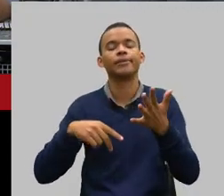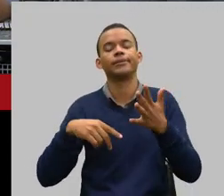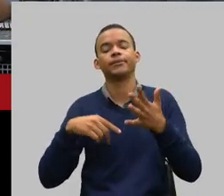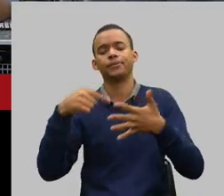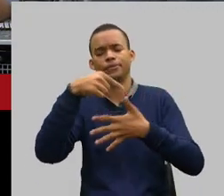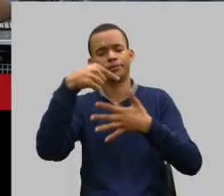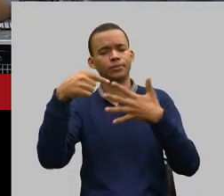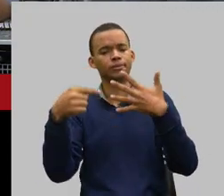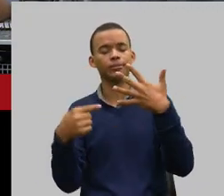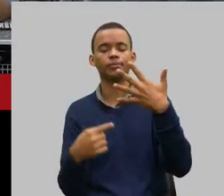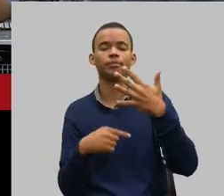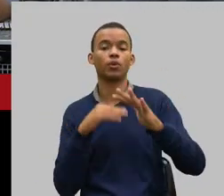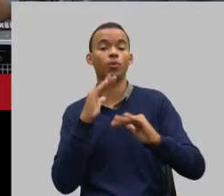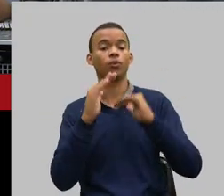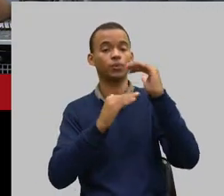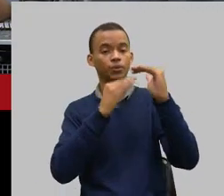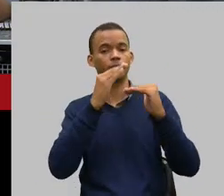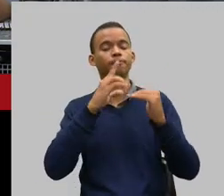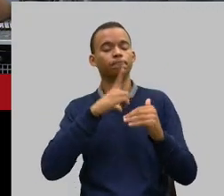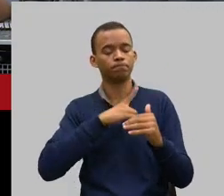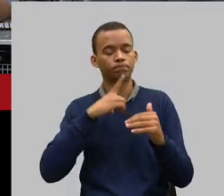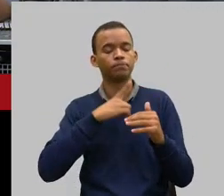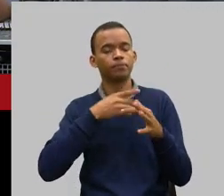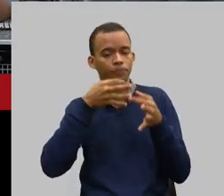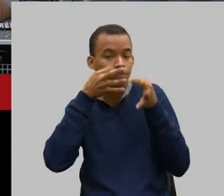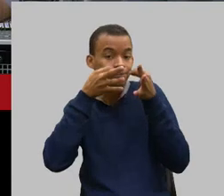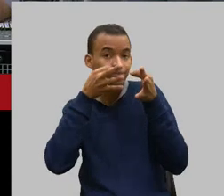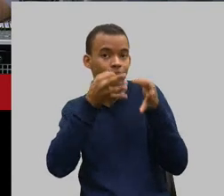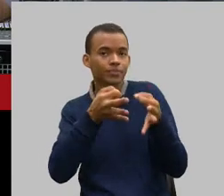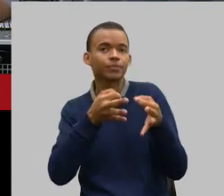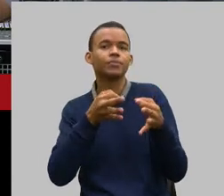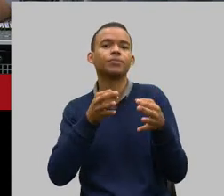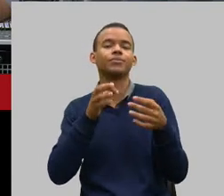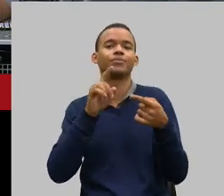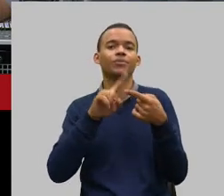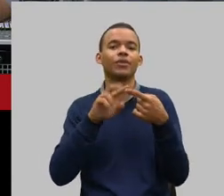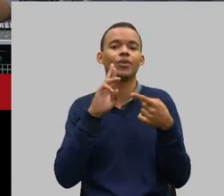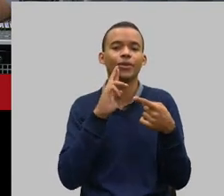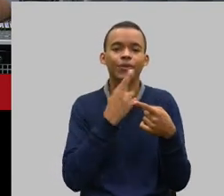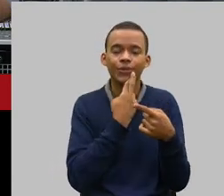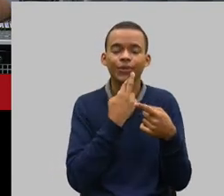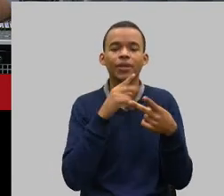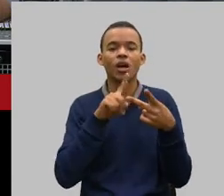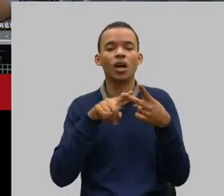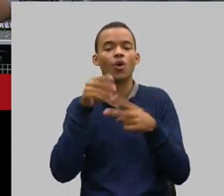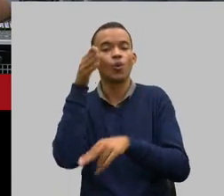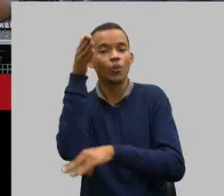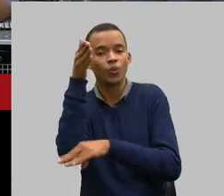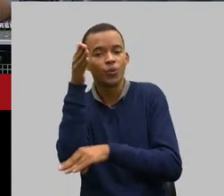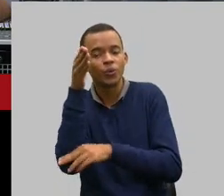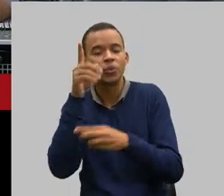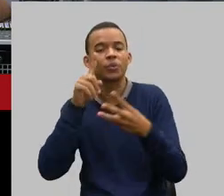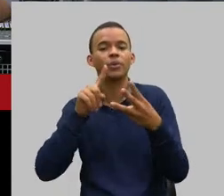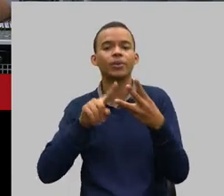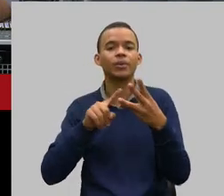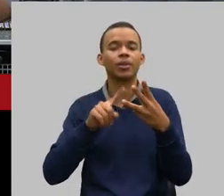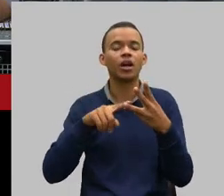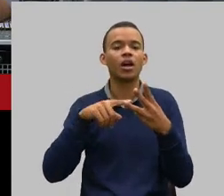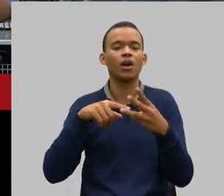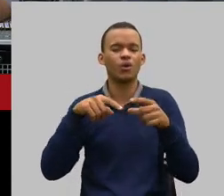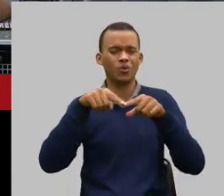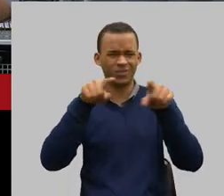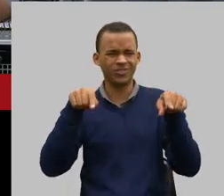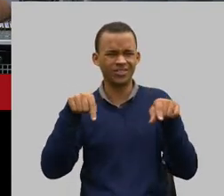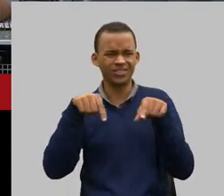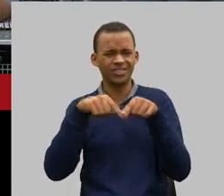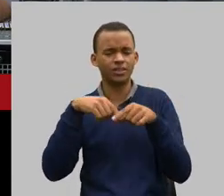desenvolvimento estão sendo observados hotel mais cheio mais cheio salão de beleza com fila Tudo isso